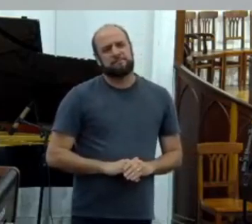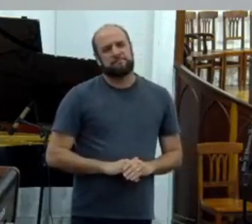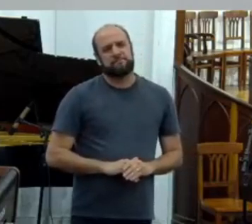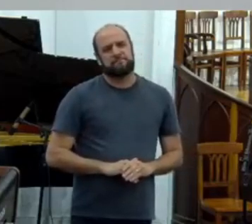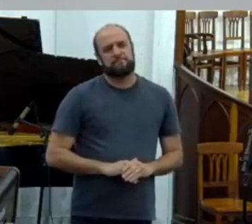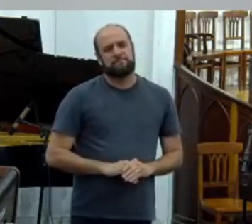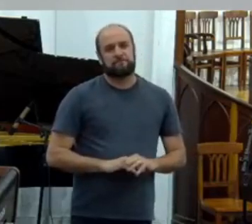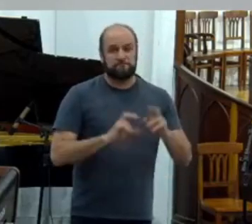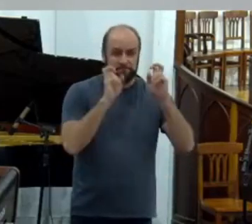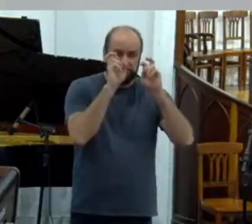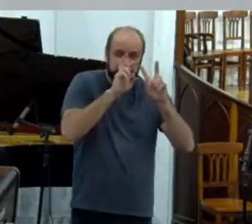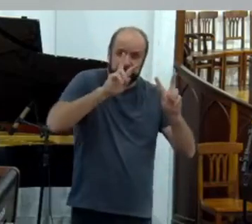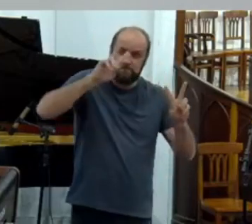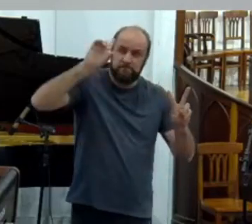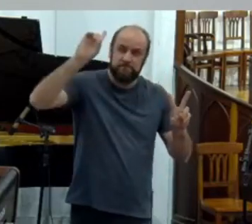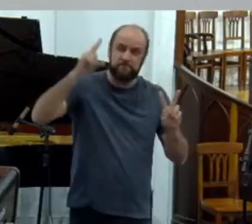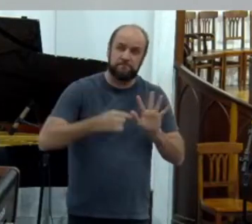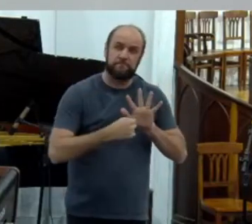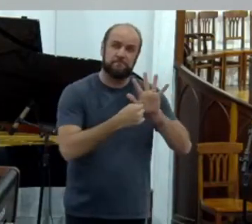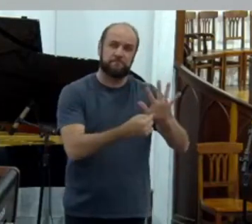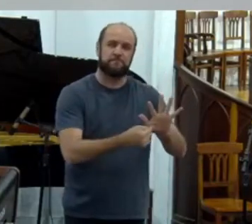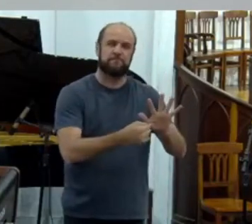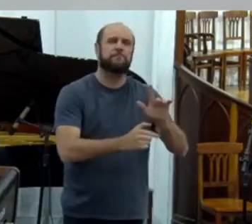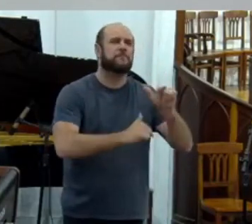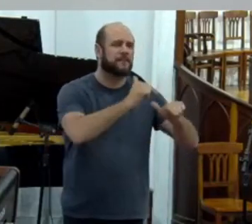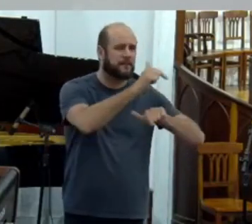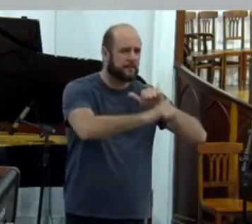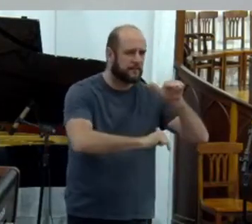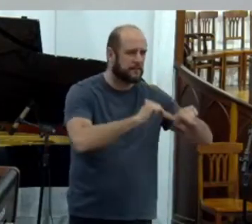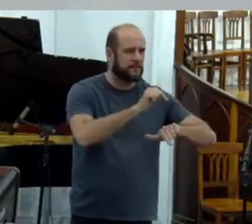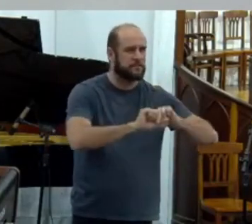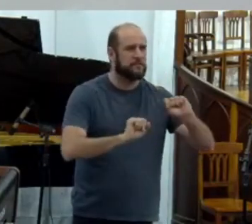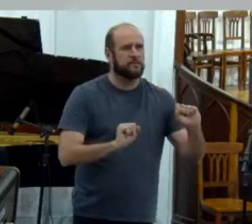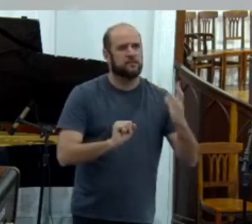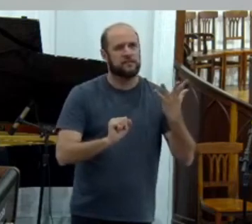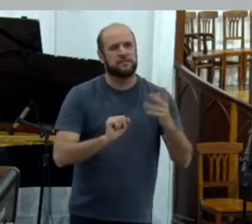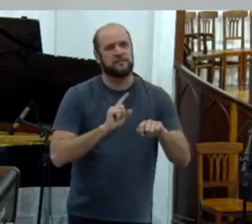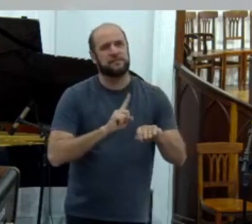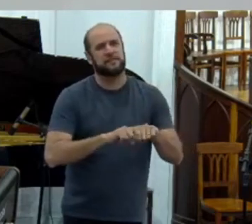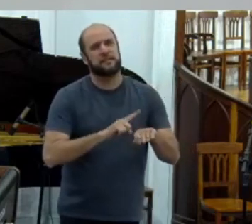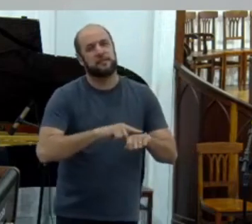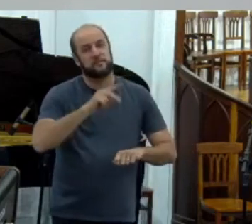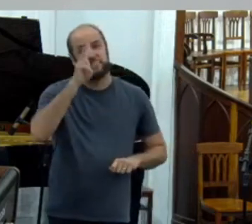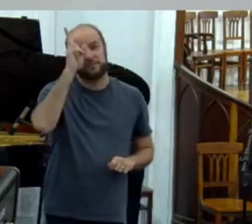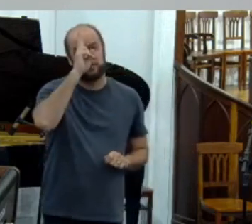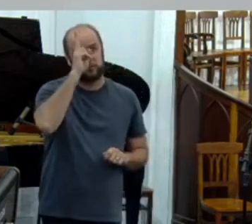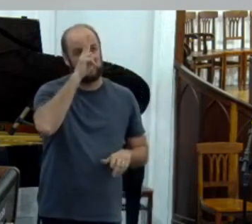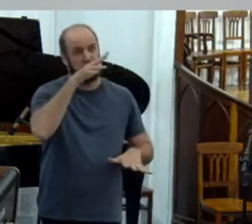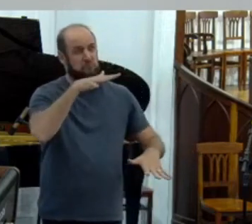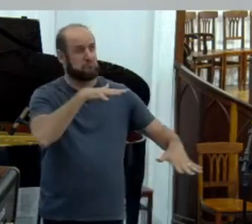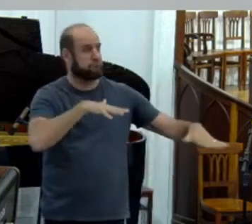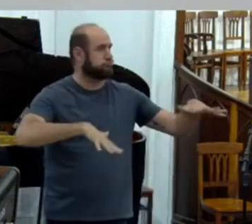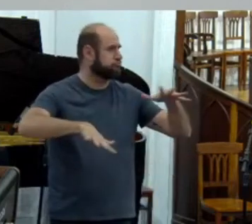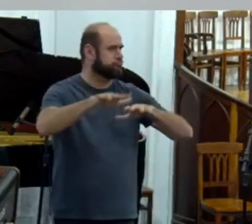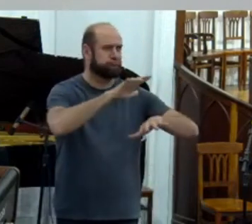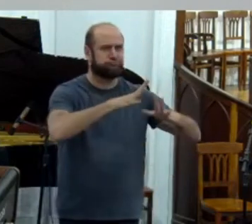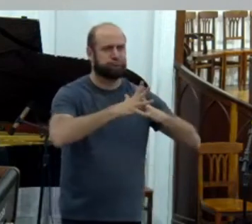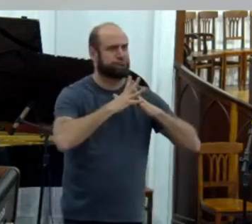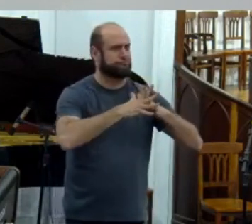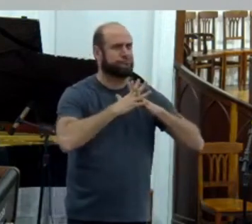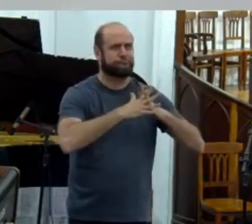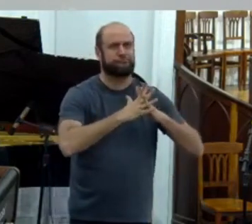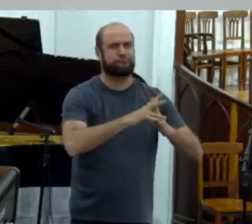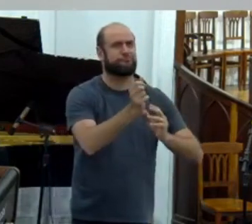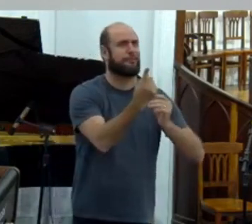Perspectiva que vem de Deus nos mostra que as ações que acontecem no tempo e na história não são caóticas, não são